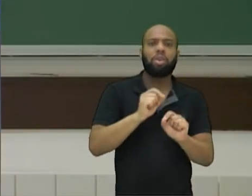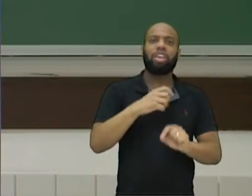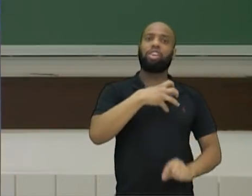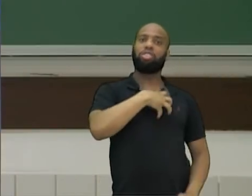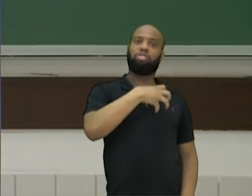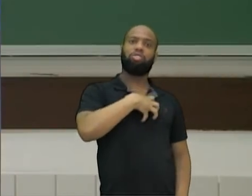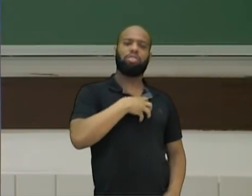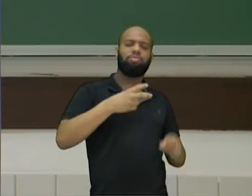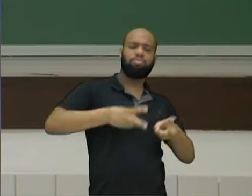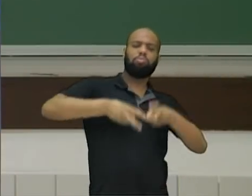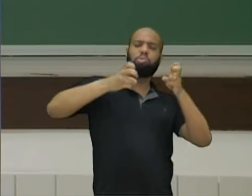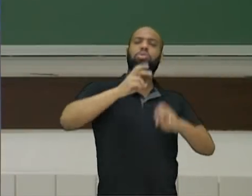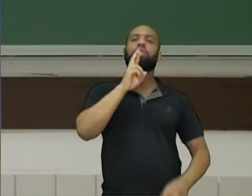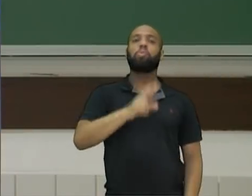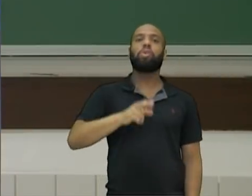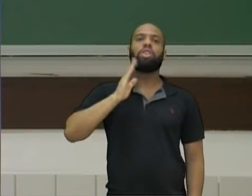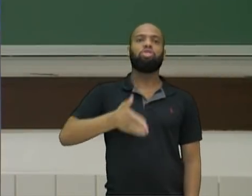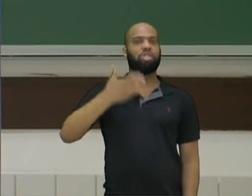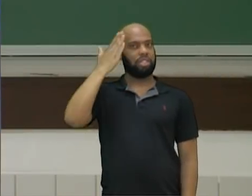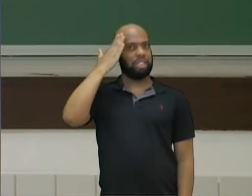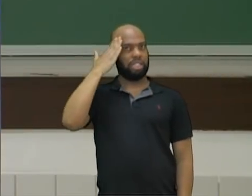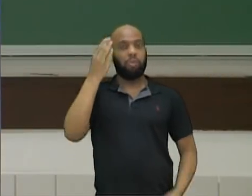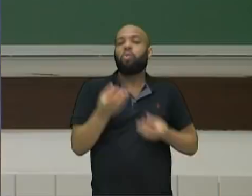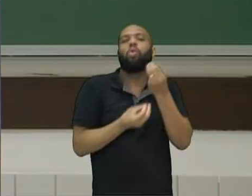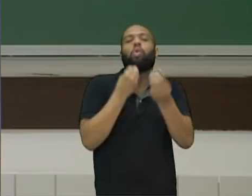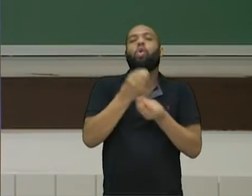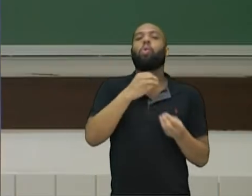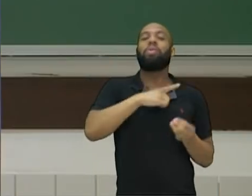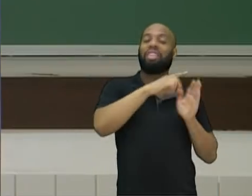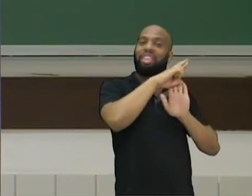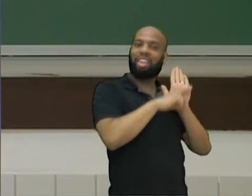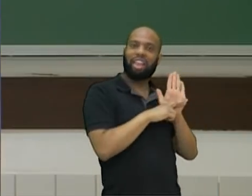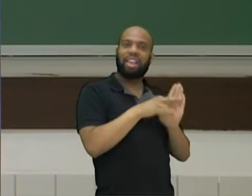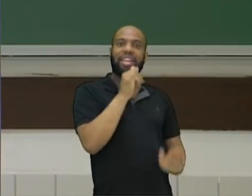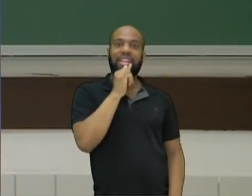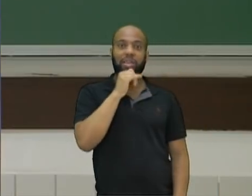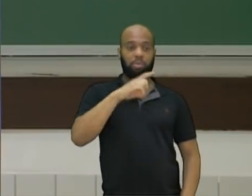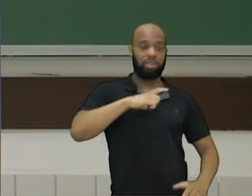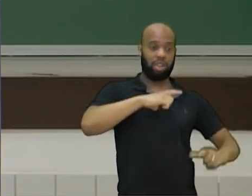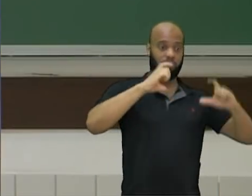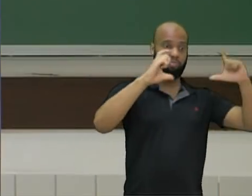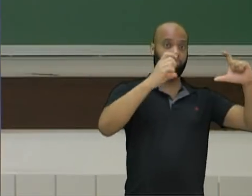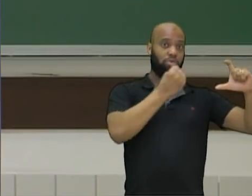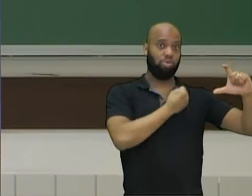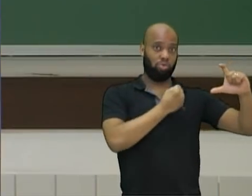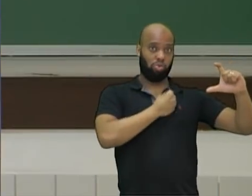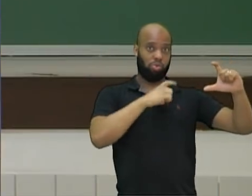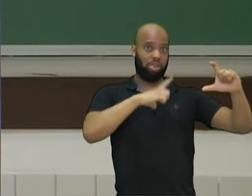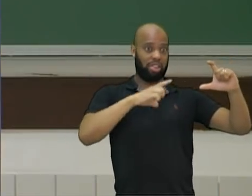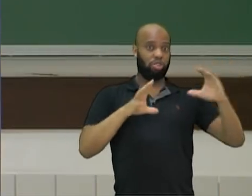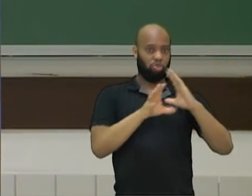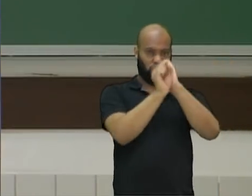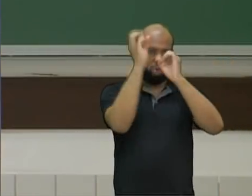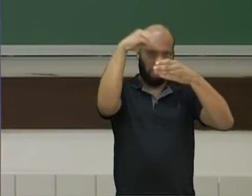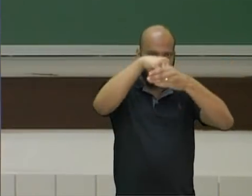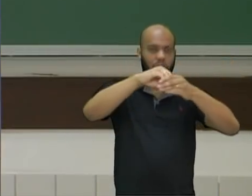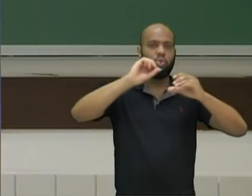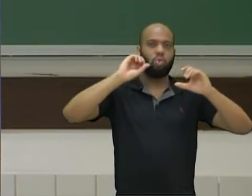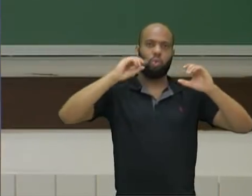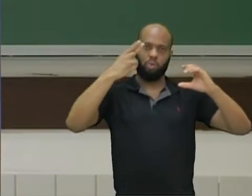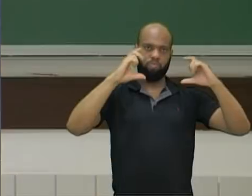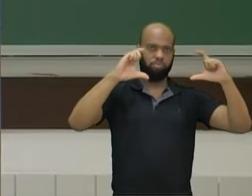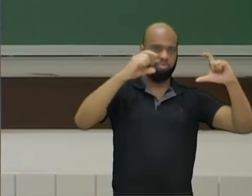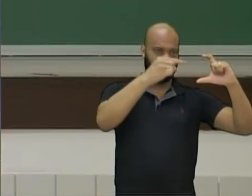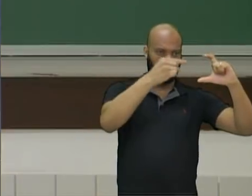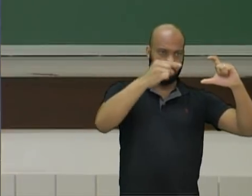já nota qual é o resultado. Como que você nota? Se você está elevando um número que é composto, né? Uma soma, uma subtração